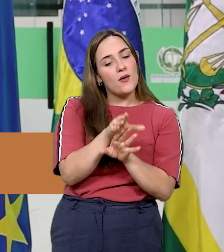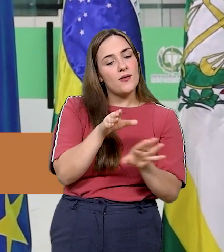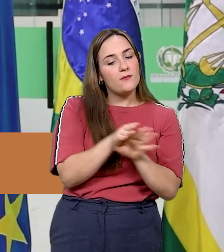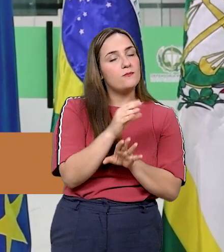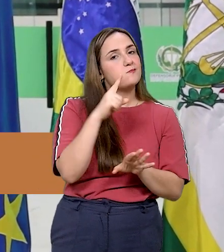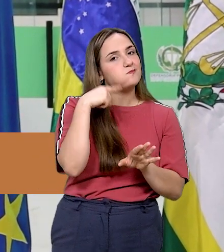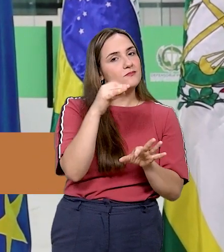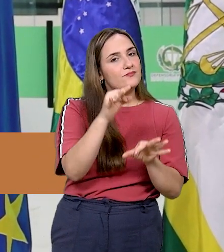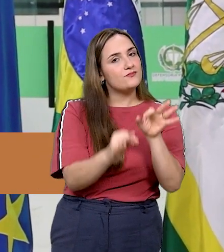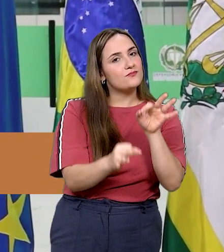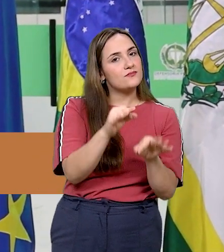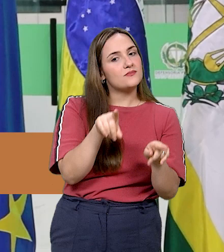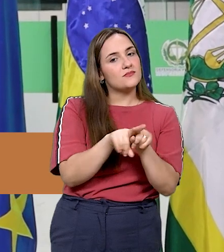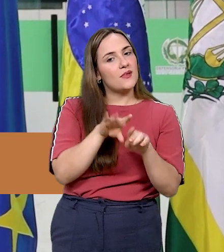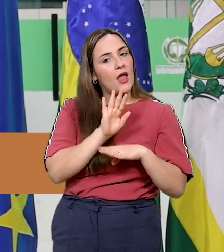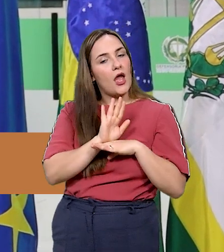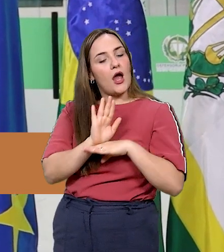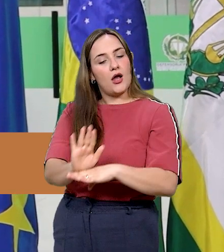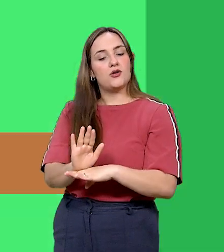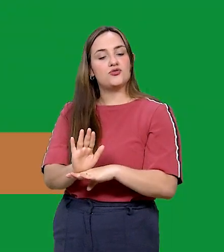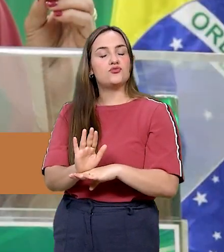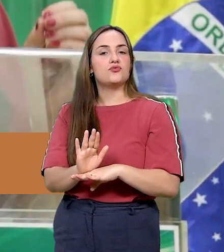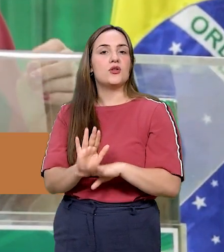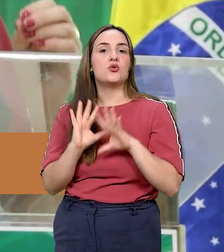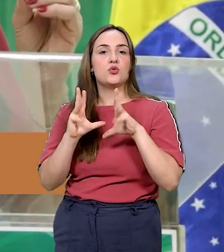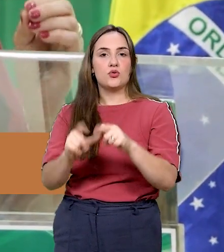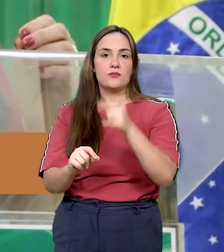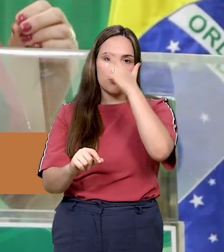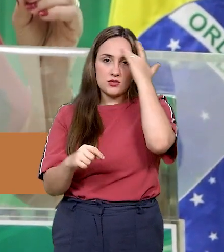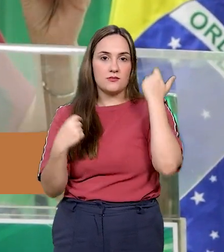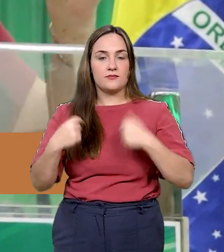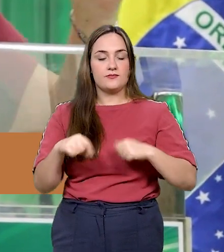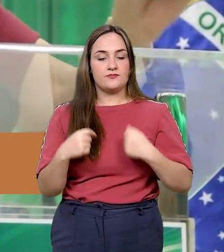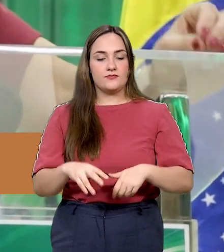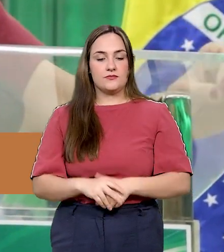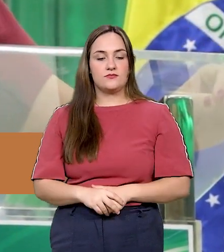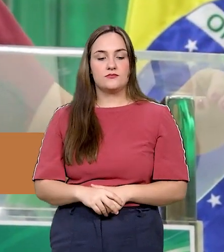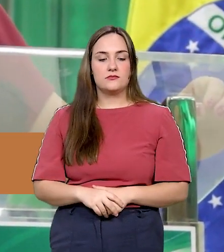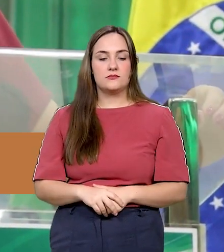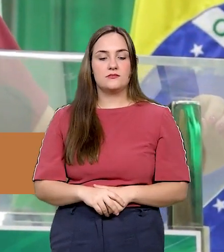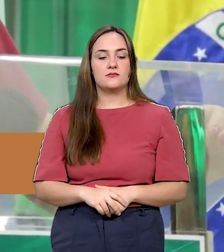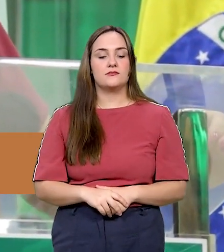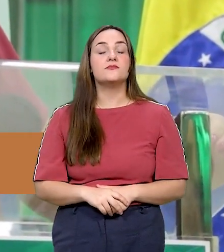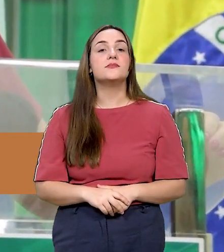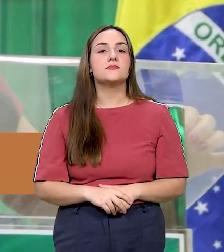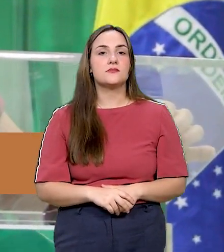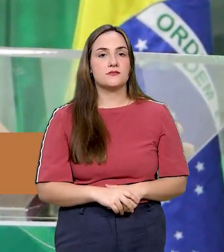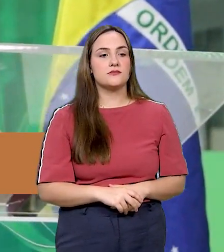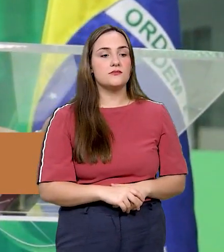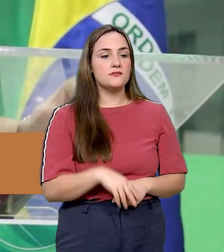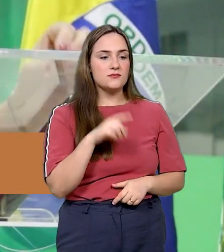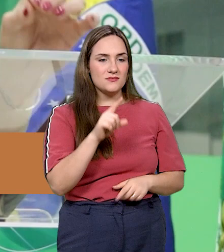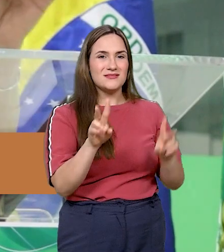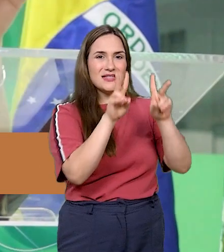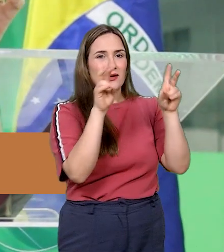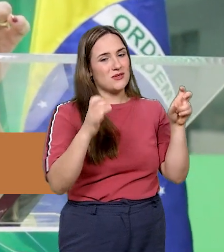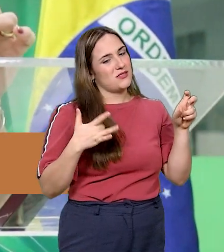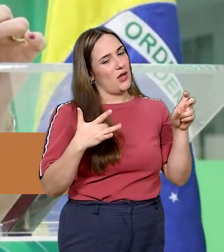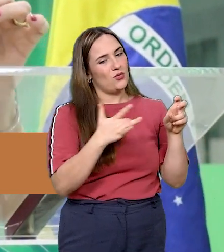a assistência legal a todos que precisam. Nós queremos atender a demanda do assistido da saúde,